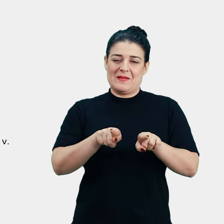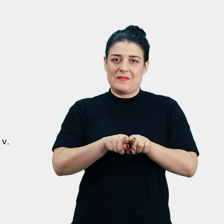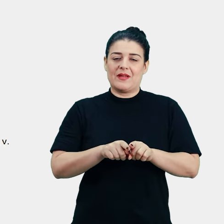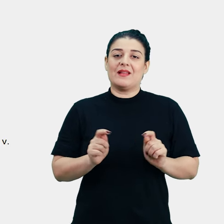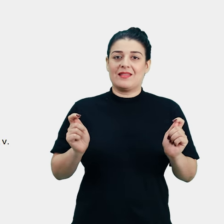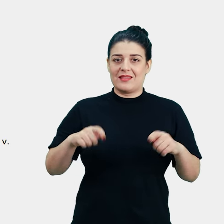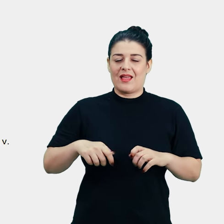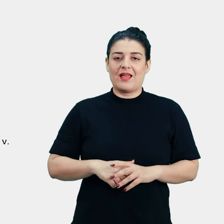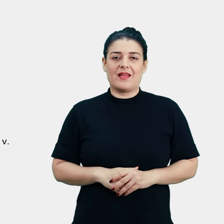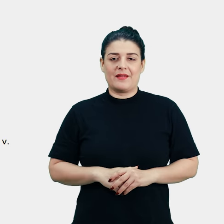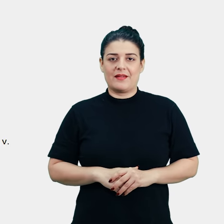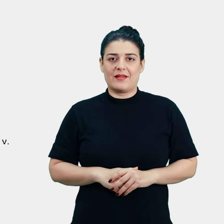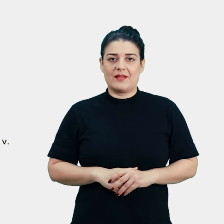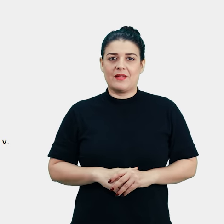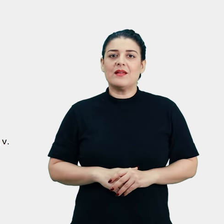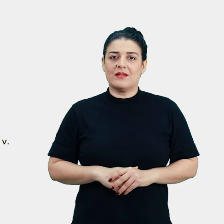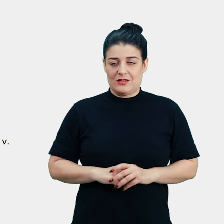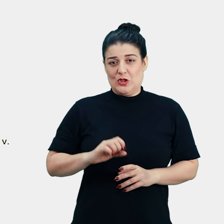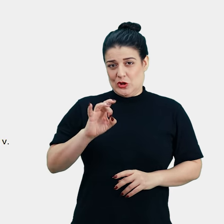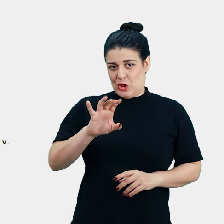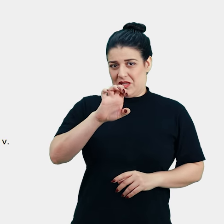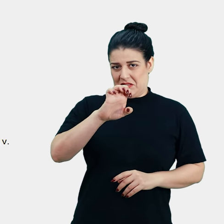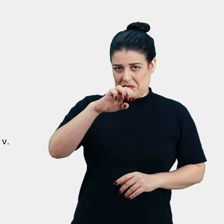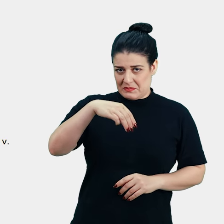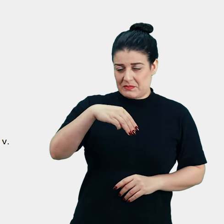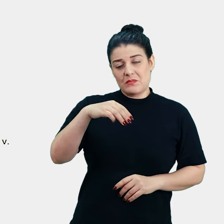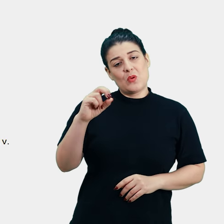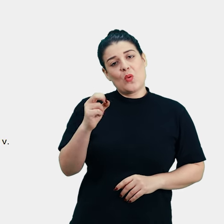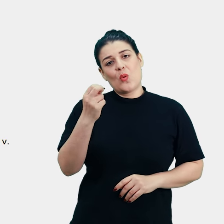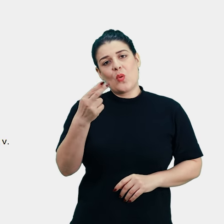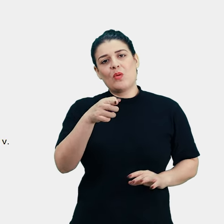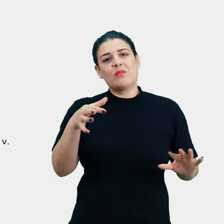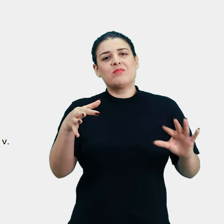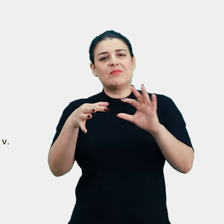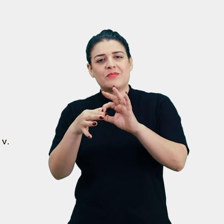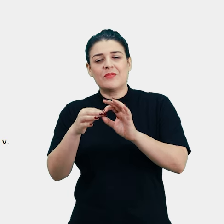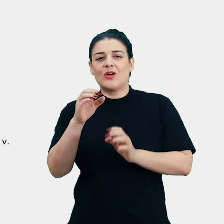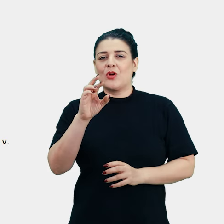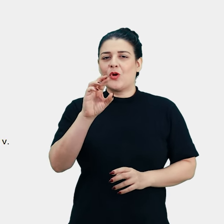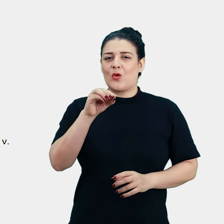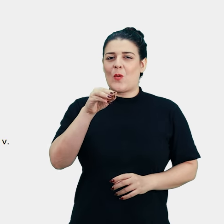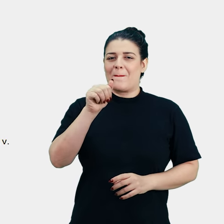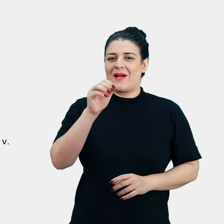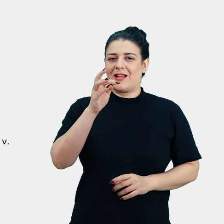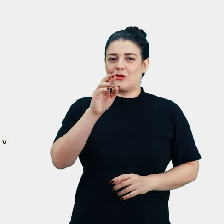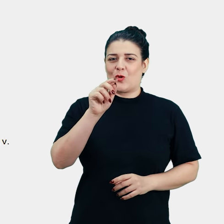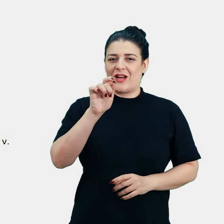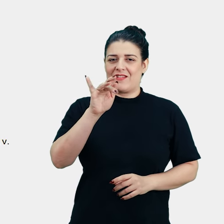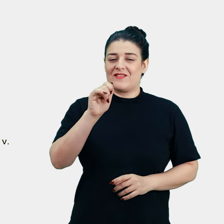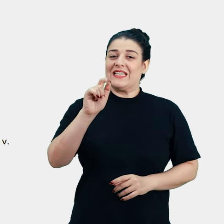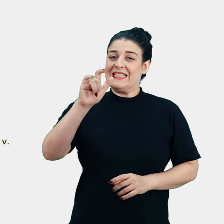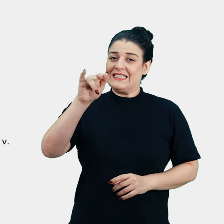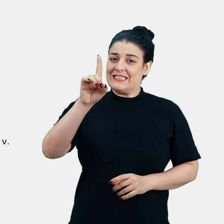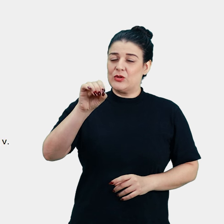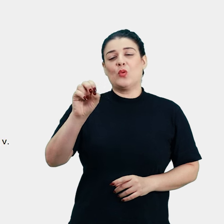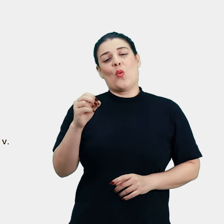pode utilizar somente a espectrometria de massas, ou ela acoplada, por exemplo, a cromatografia com fase líquida, cromatografia